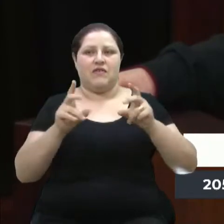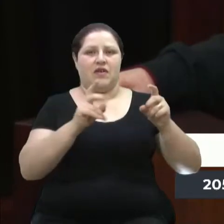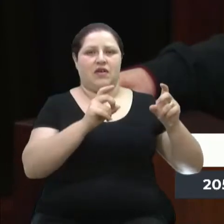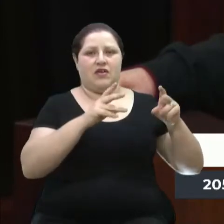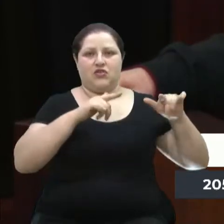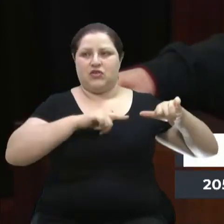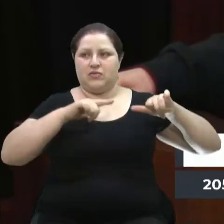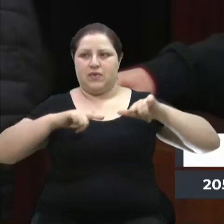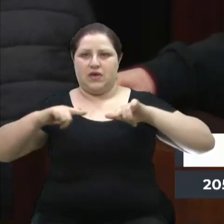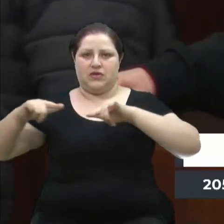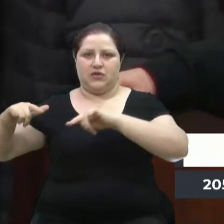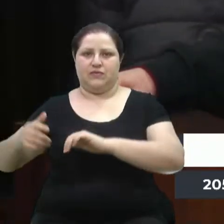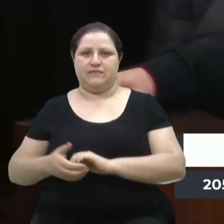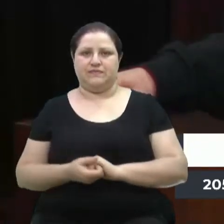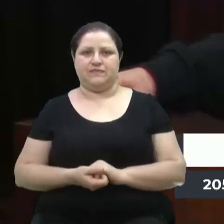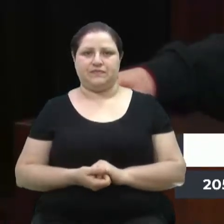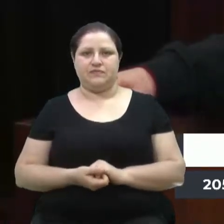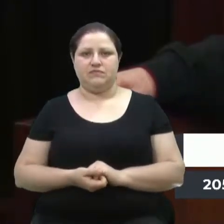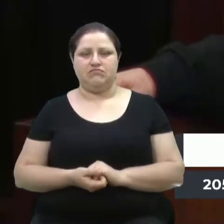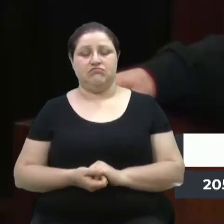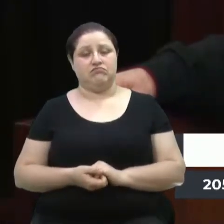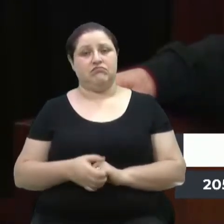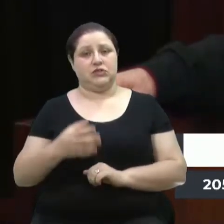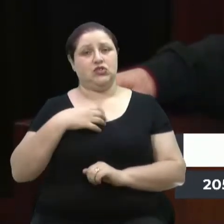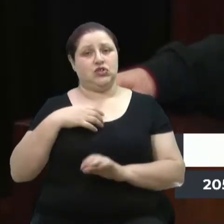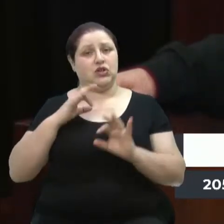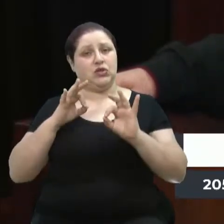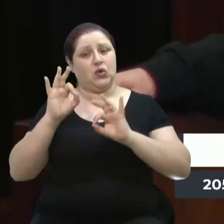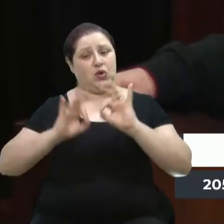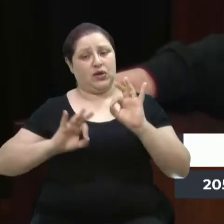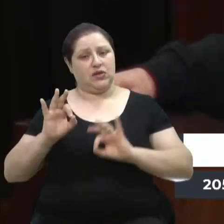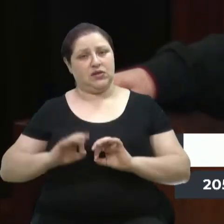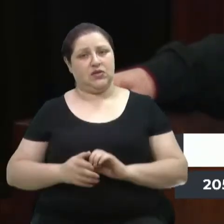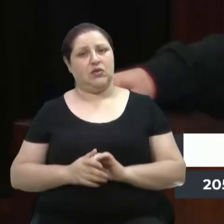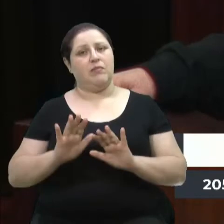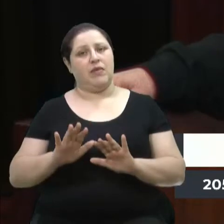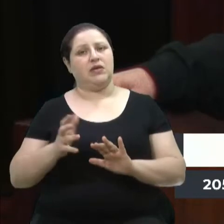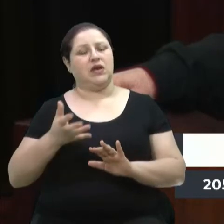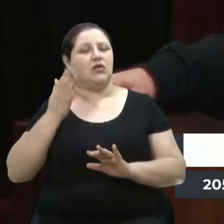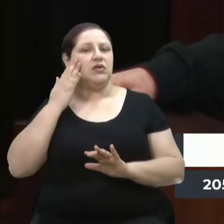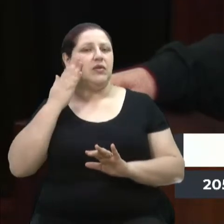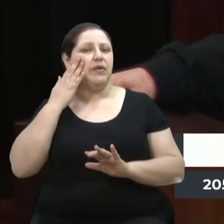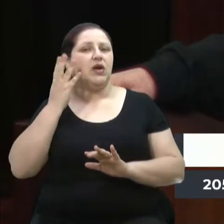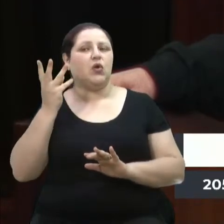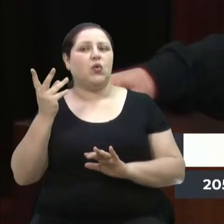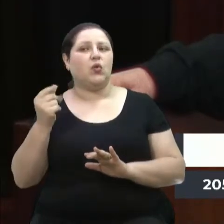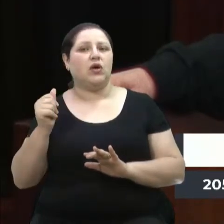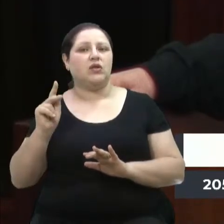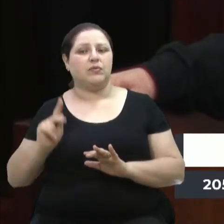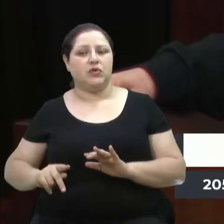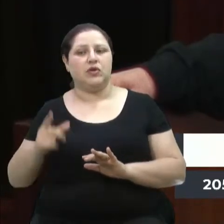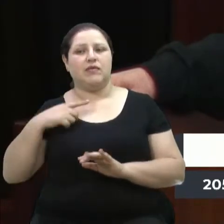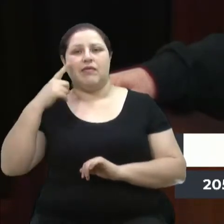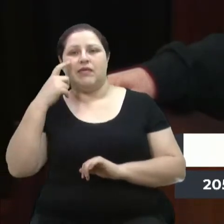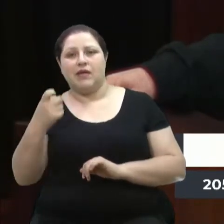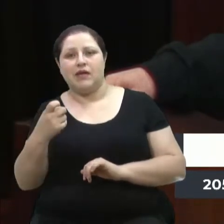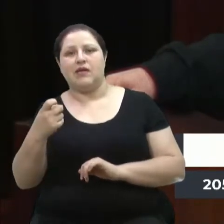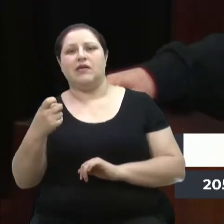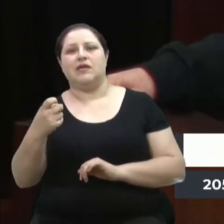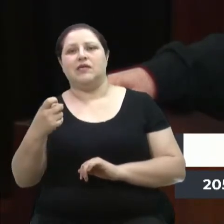espaços é e de forma organizada agora eu quero ver quantos realmente terão interesse em